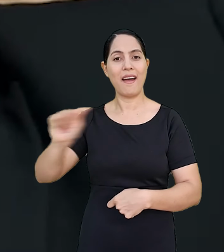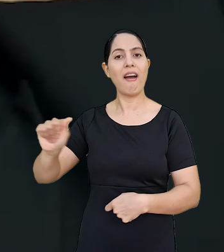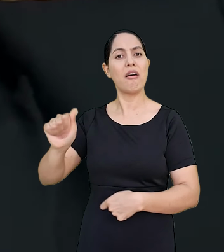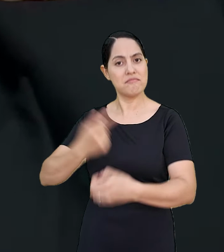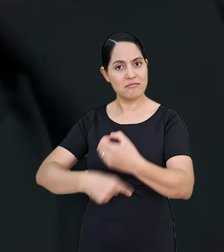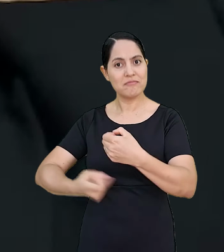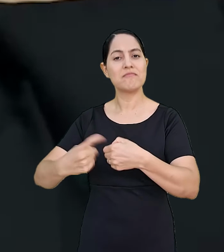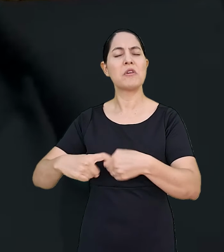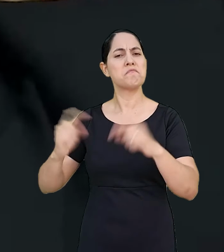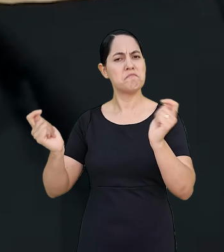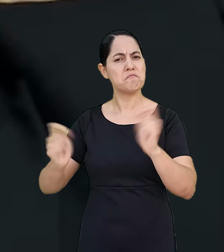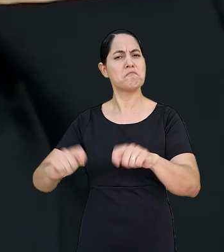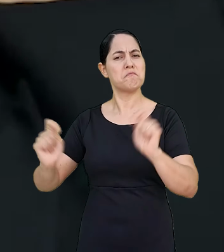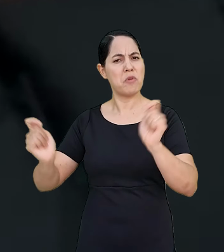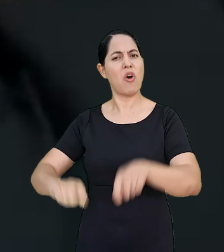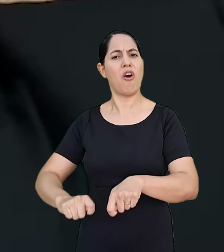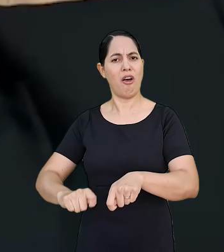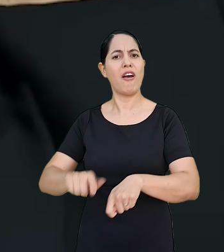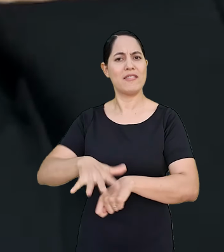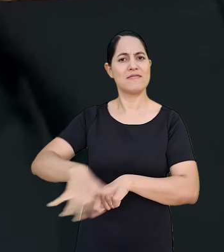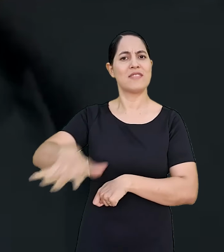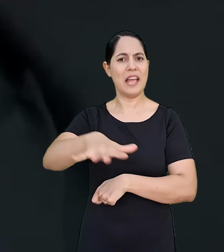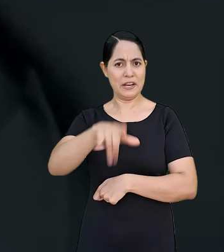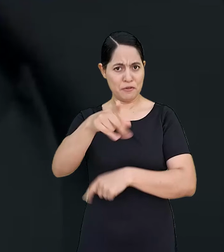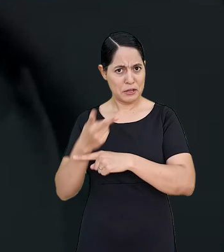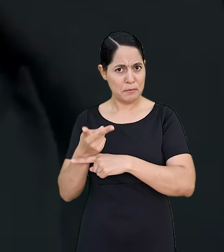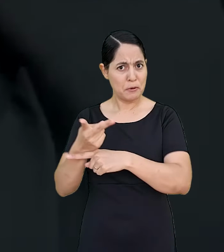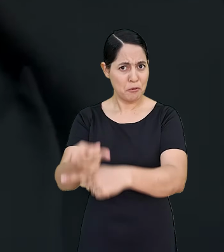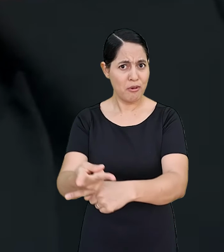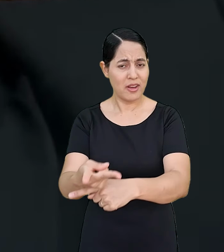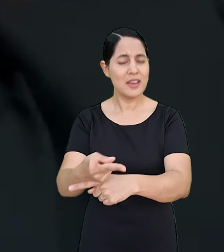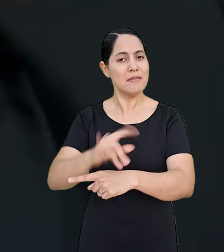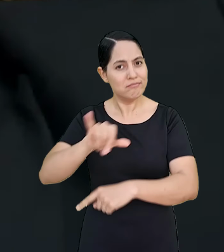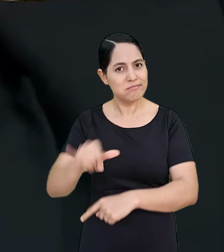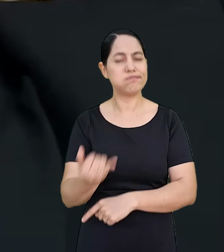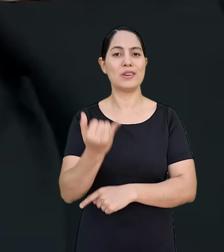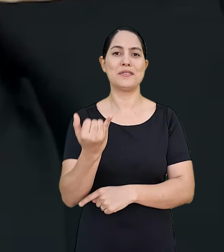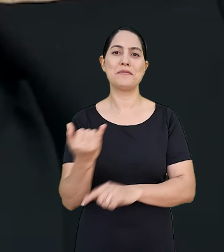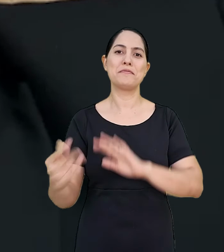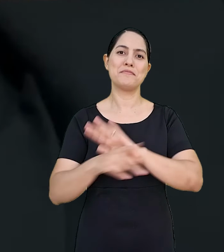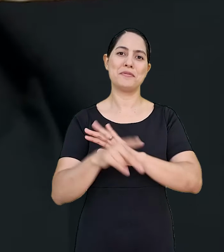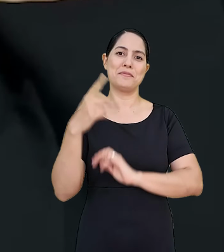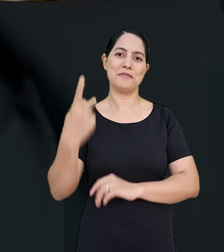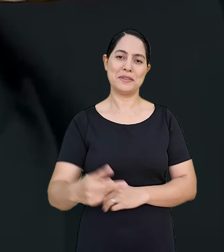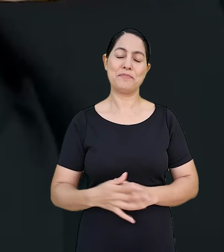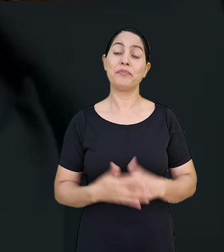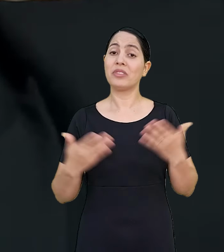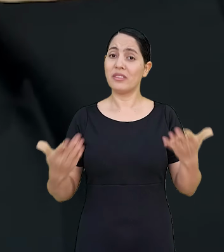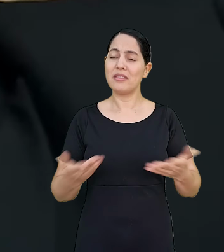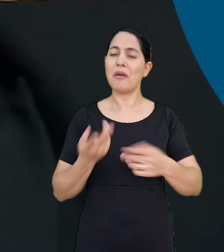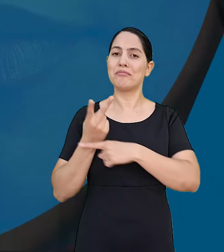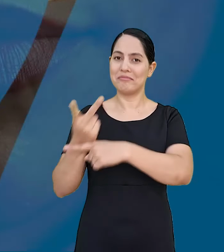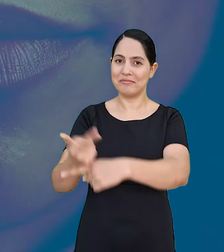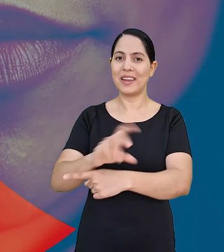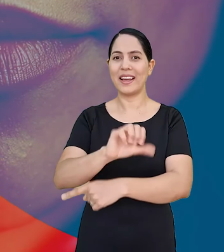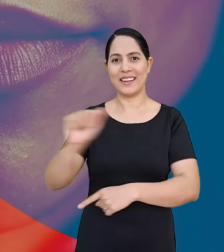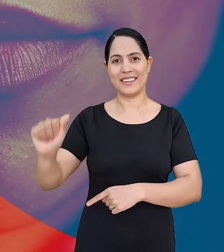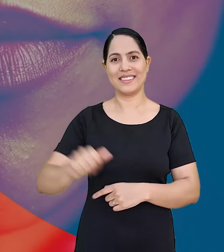convênio com alguma empresa desse segmento e você conseguir benefícios exclusivos. Então, procure a